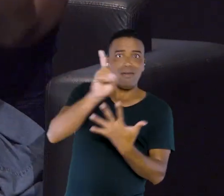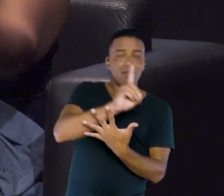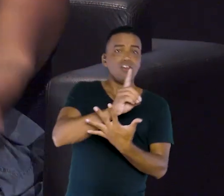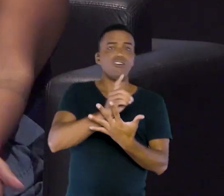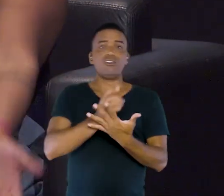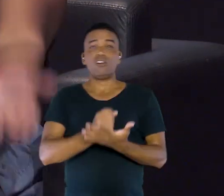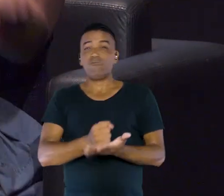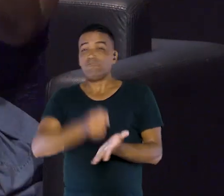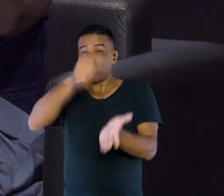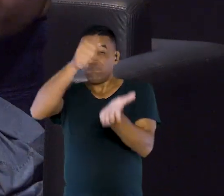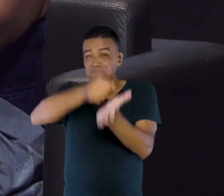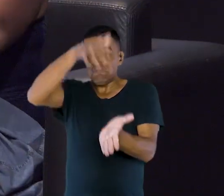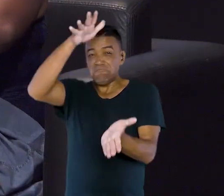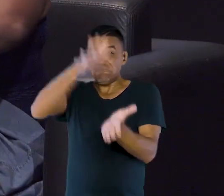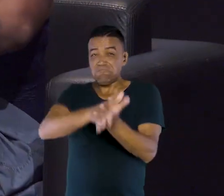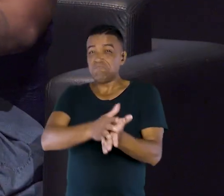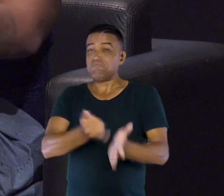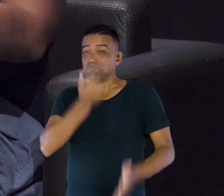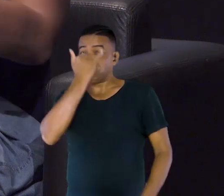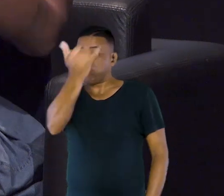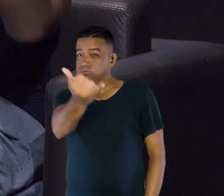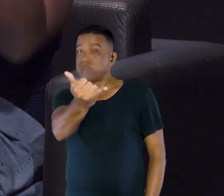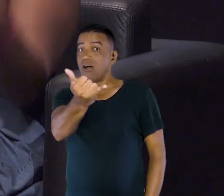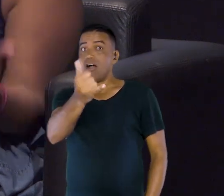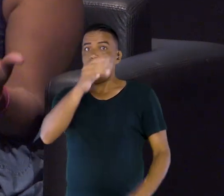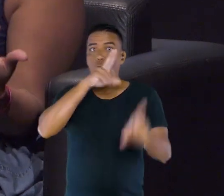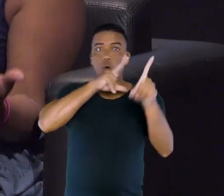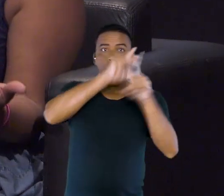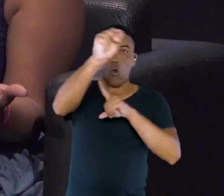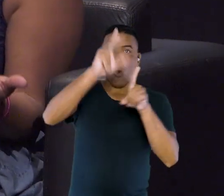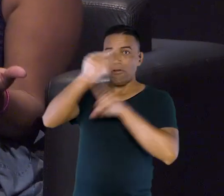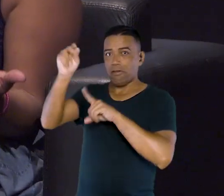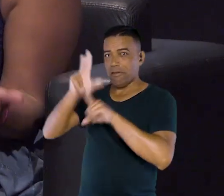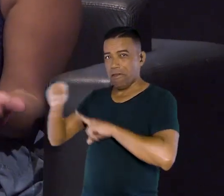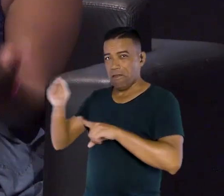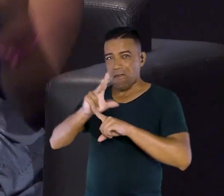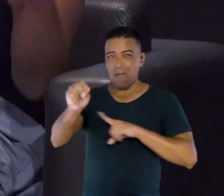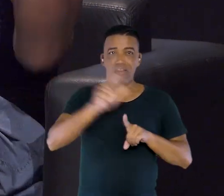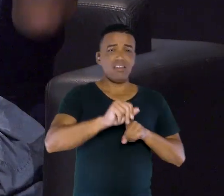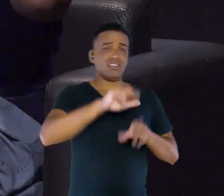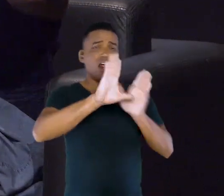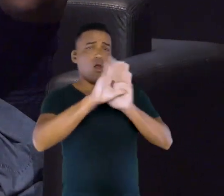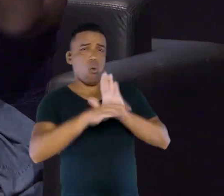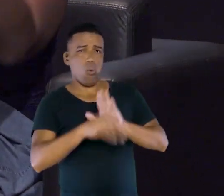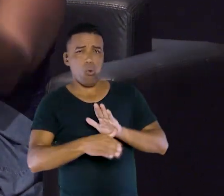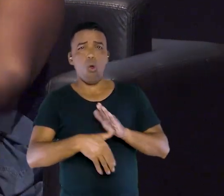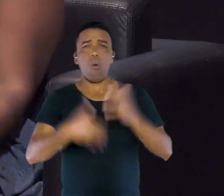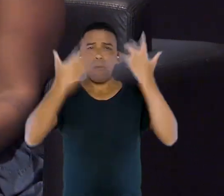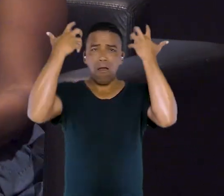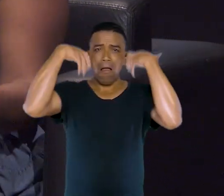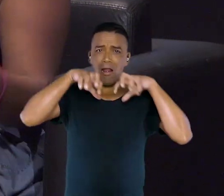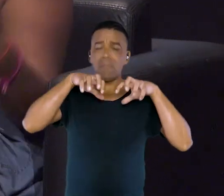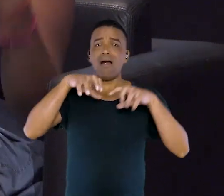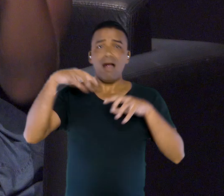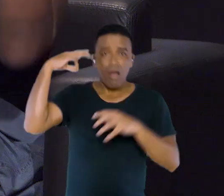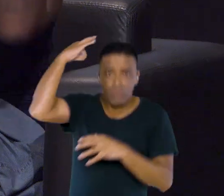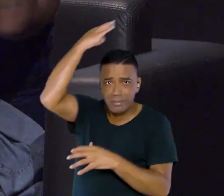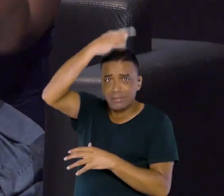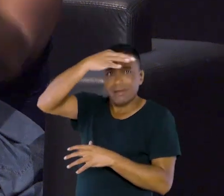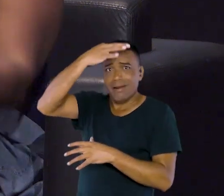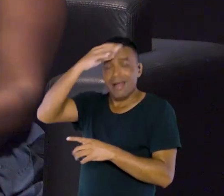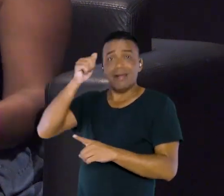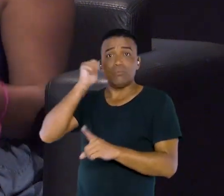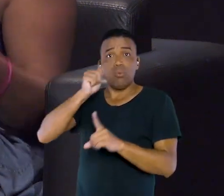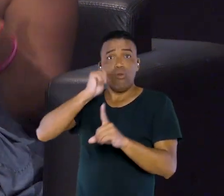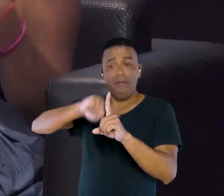entre vingança, entre conquista, entre roubo de animais sagrados, entre essa questão de ser mulher, de